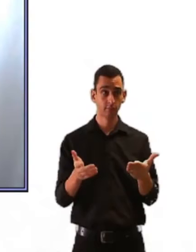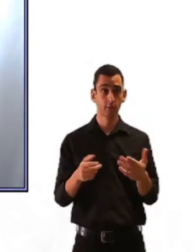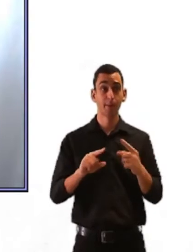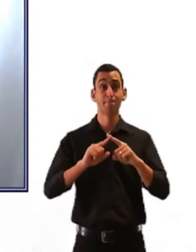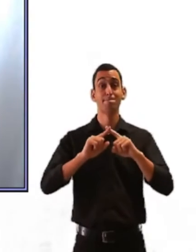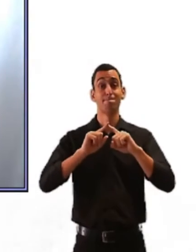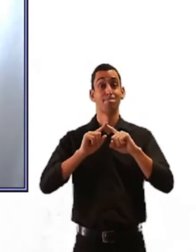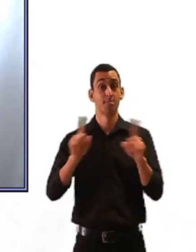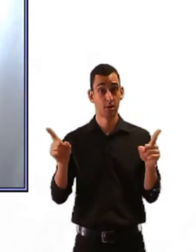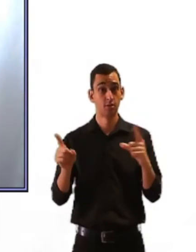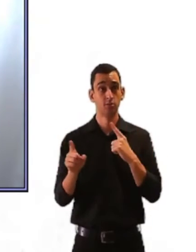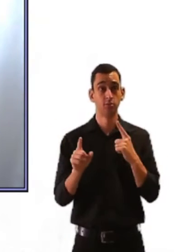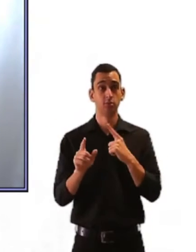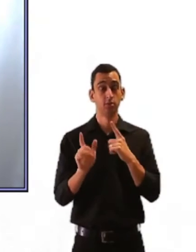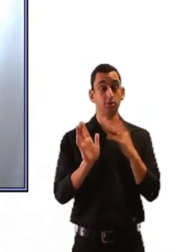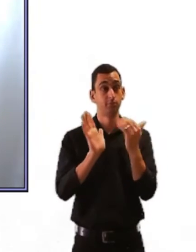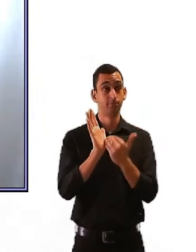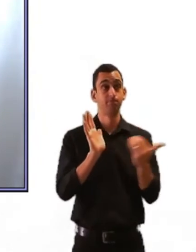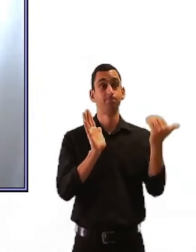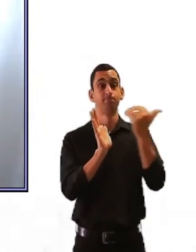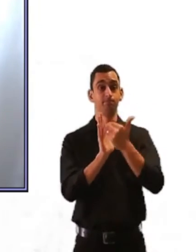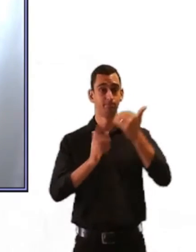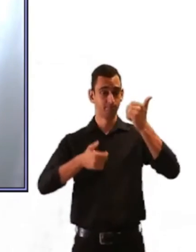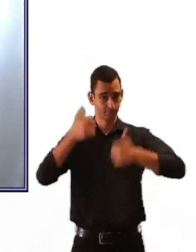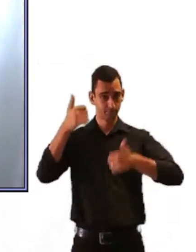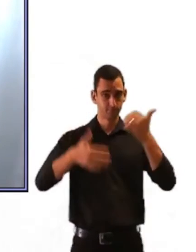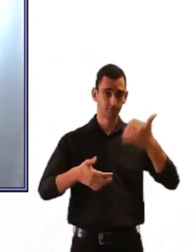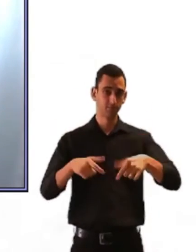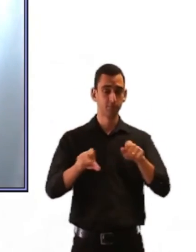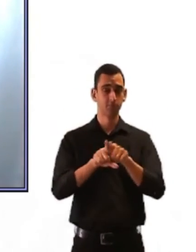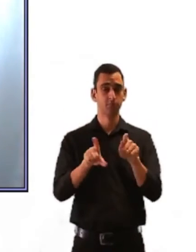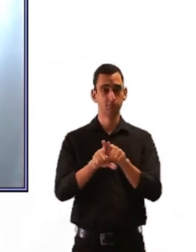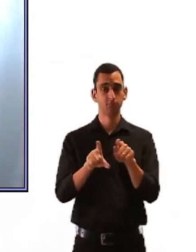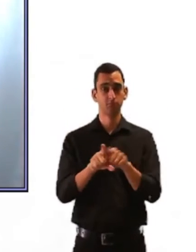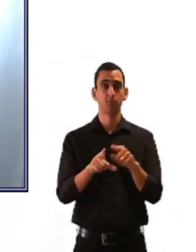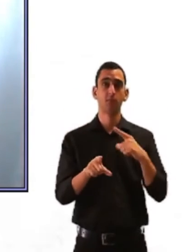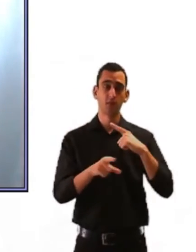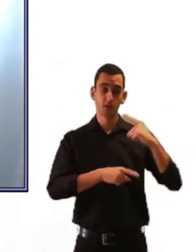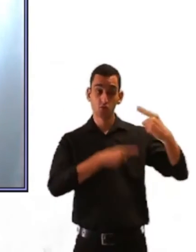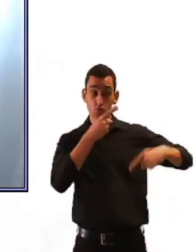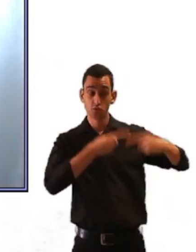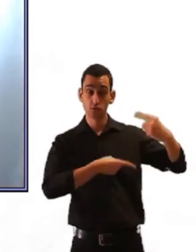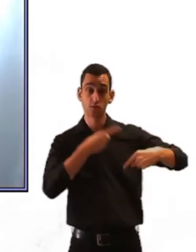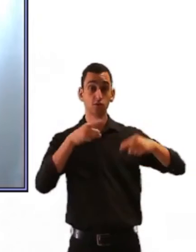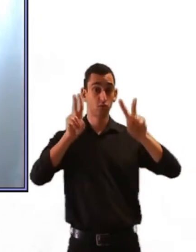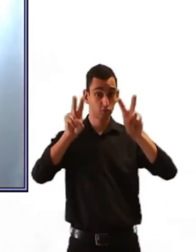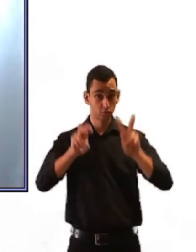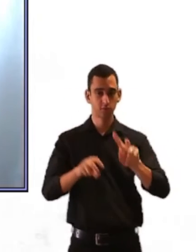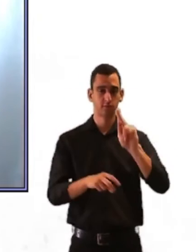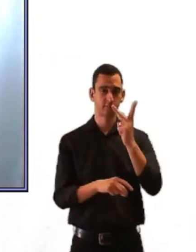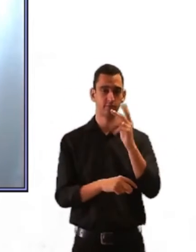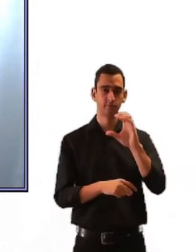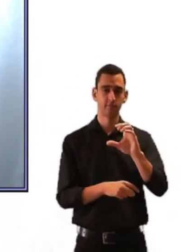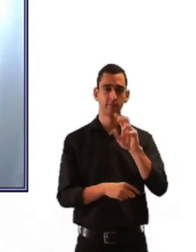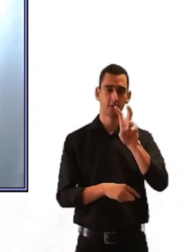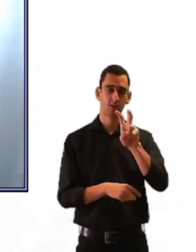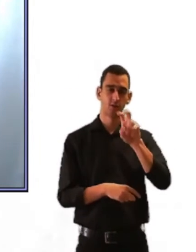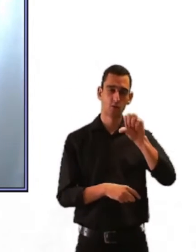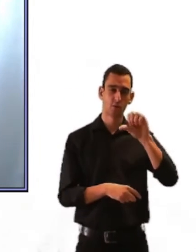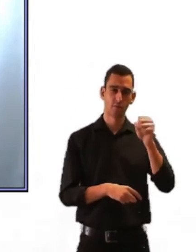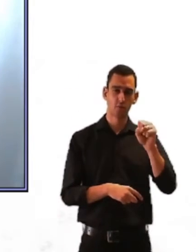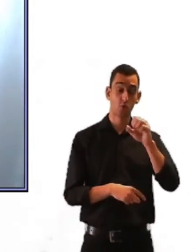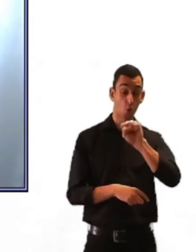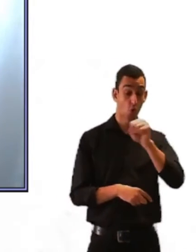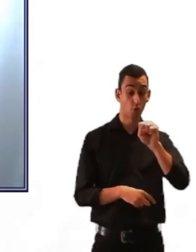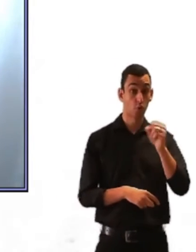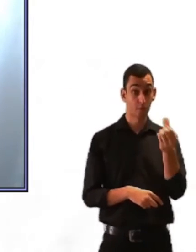Mas ele foi além, né? Ele trouxe toda essa discussão que eu estou falando aqui para vocês no HC 598886 de